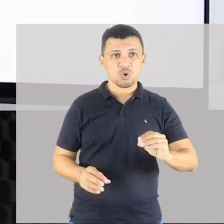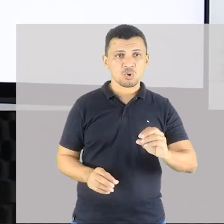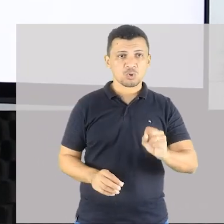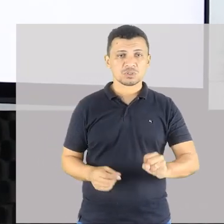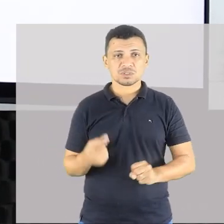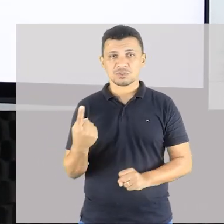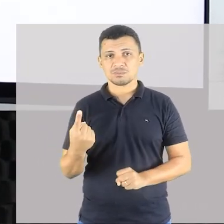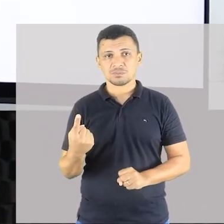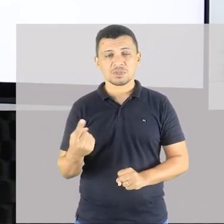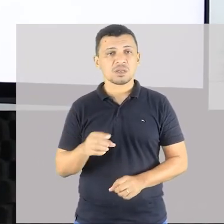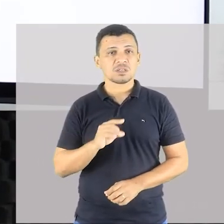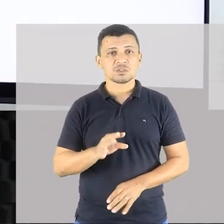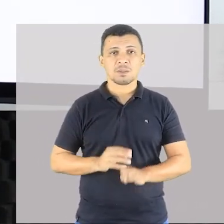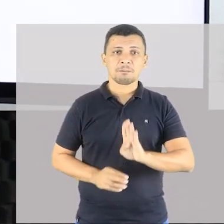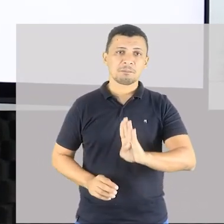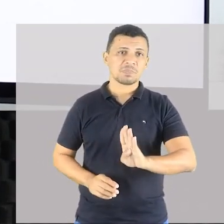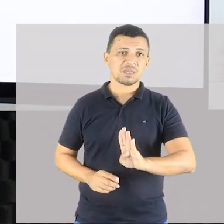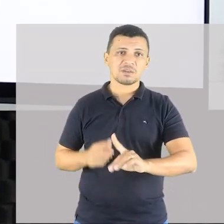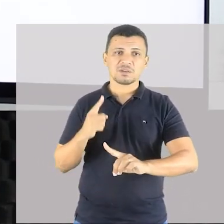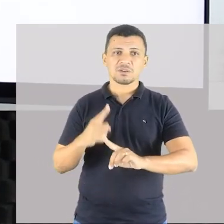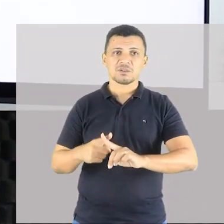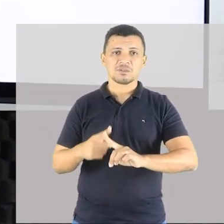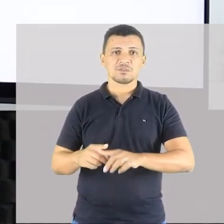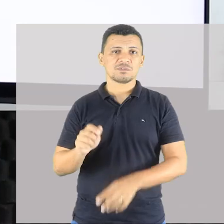ó, B vezes A. O fluxo